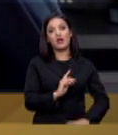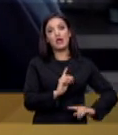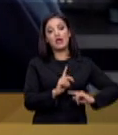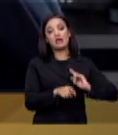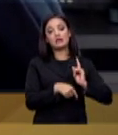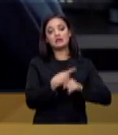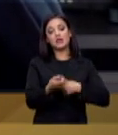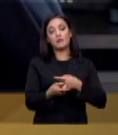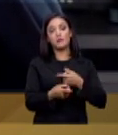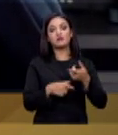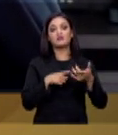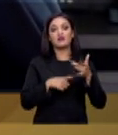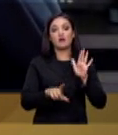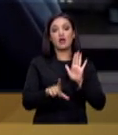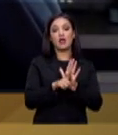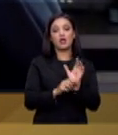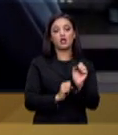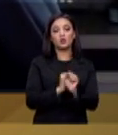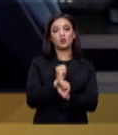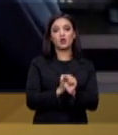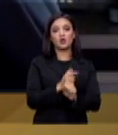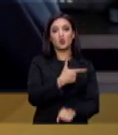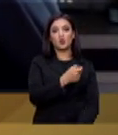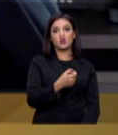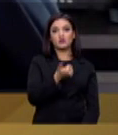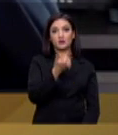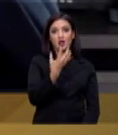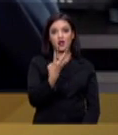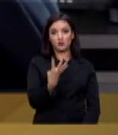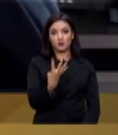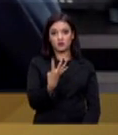Depois, a lei subsequente é de 2014.